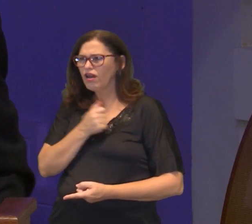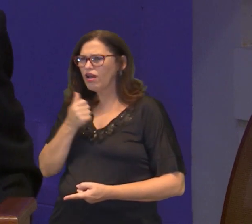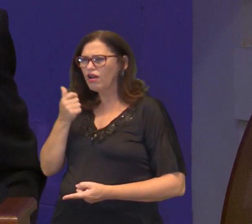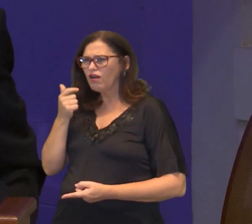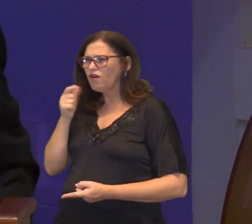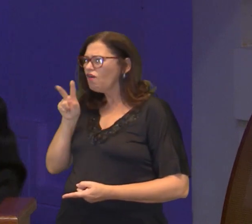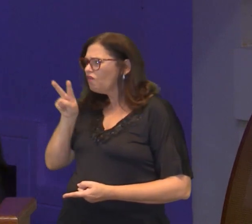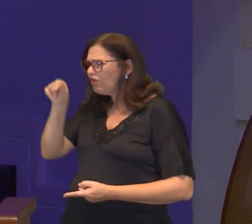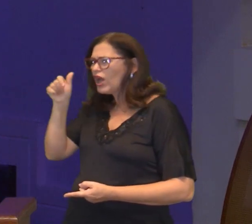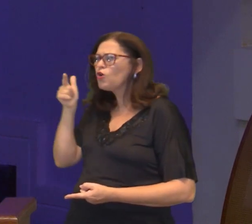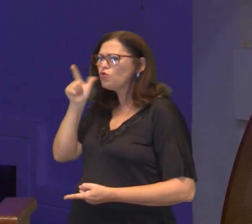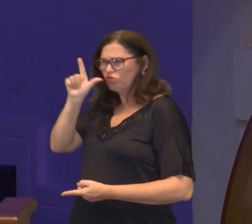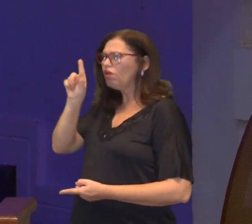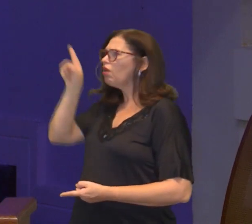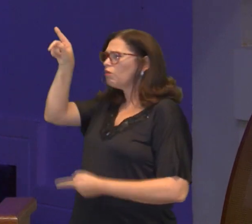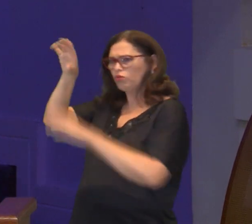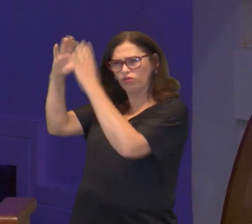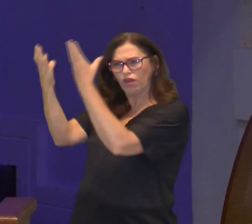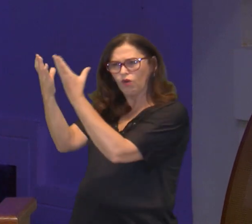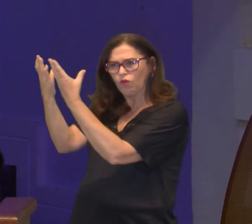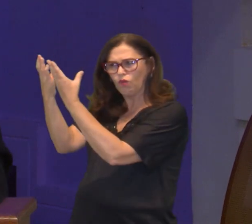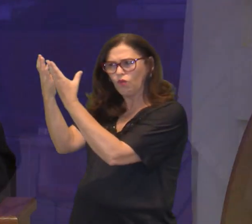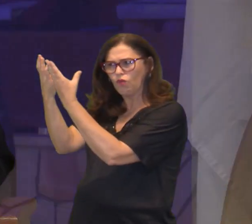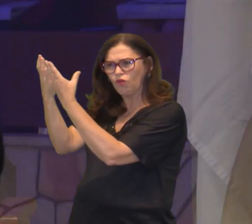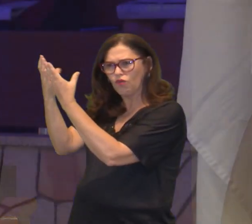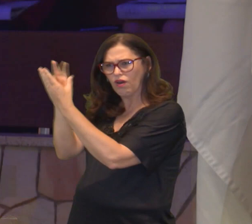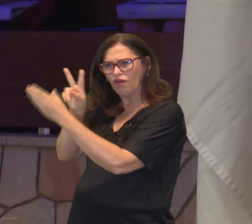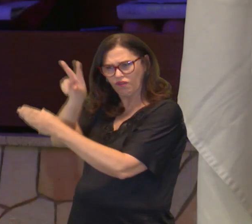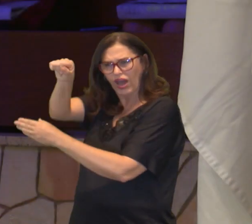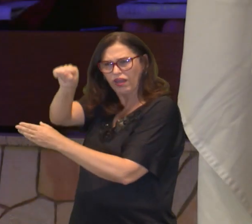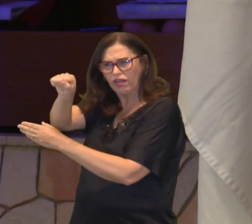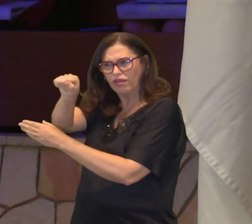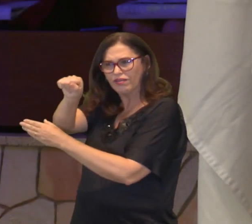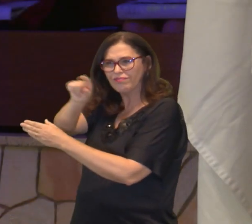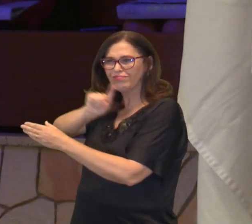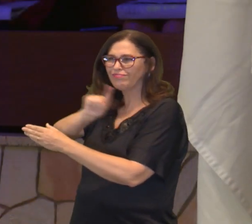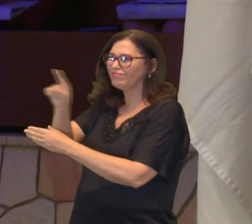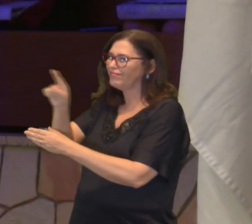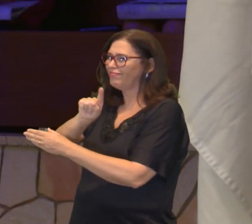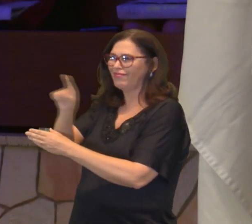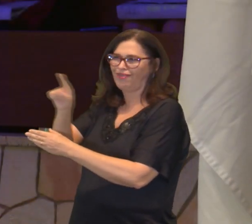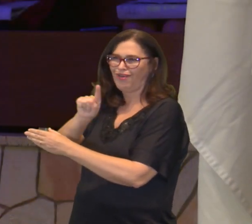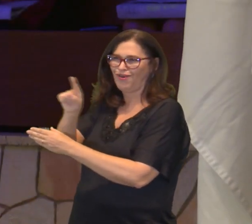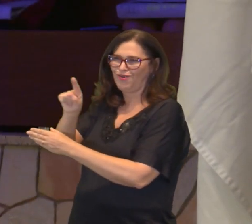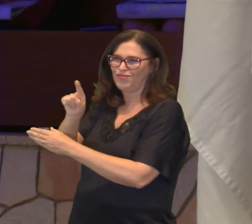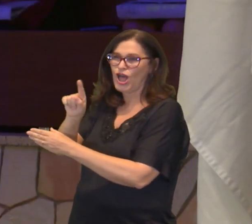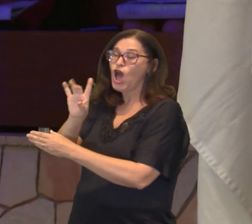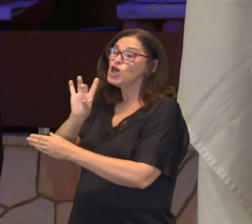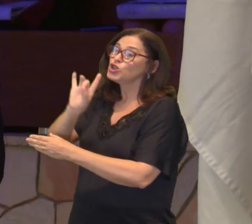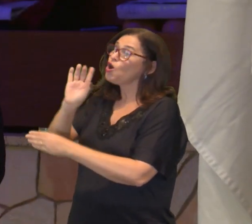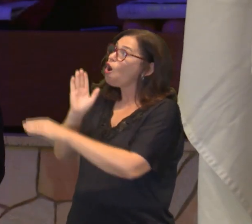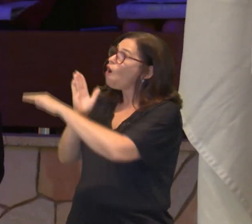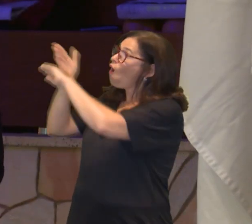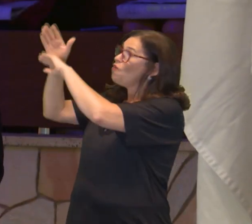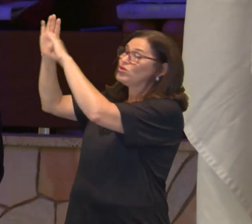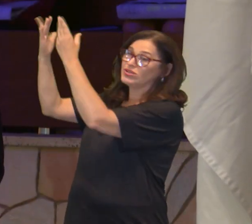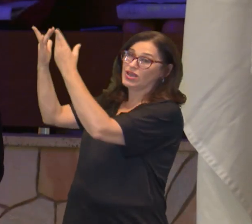Eu tenho um colega que costumava dizer que o momento que ele gostava mais de pregar o Evangelho era em cerimônias